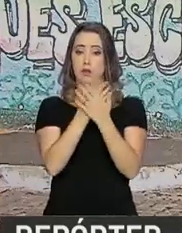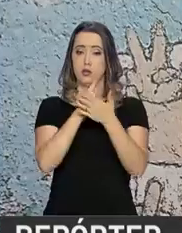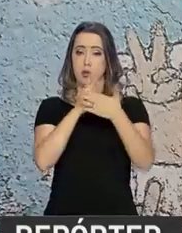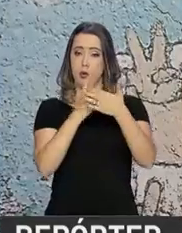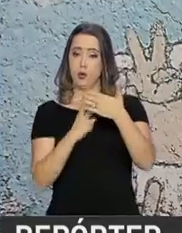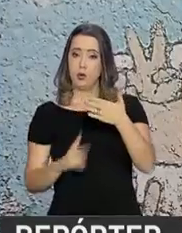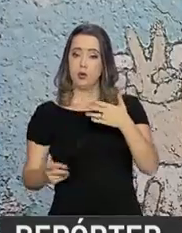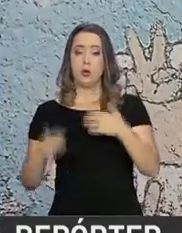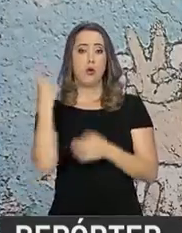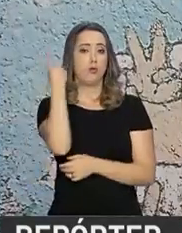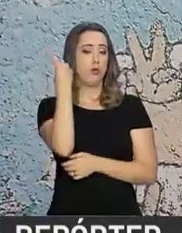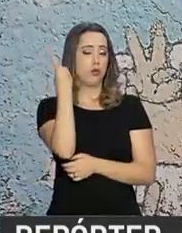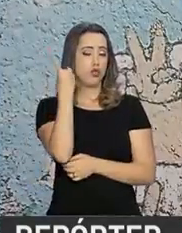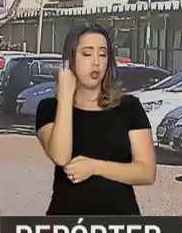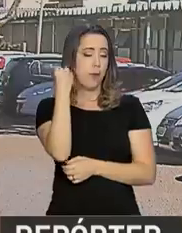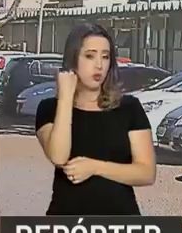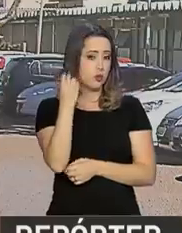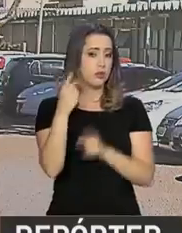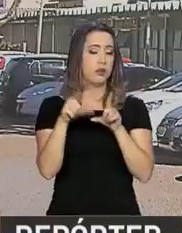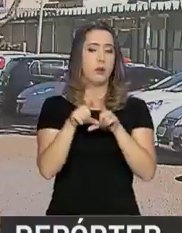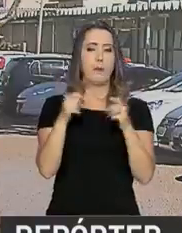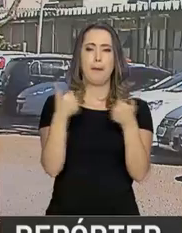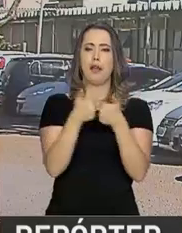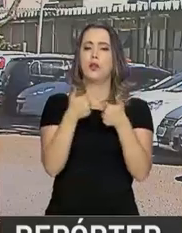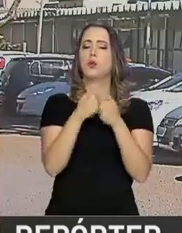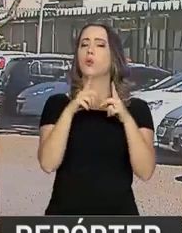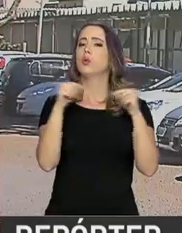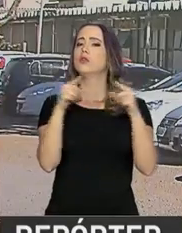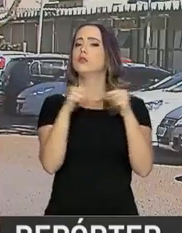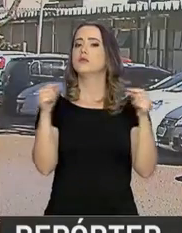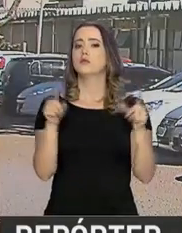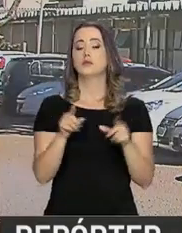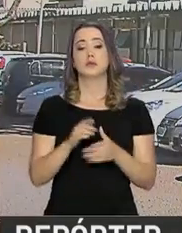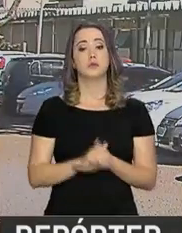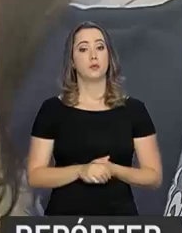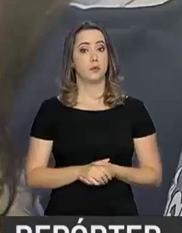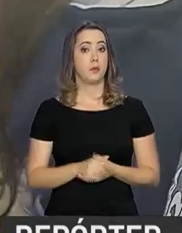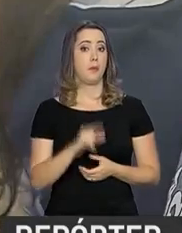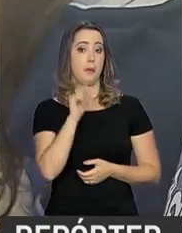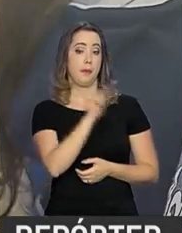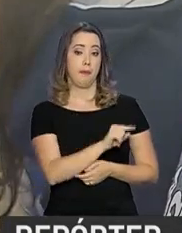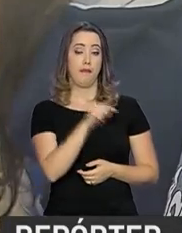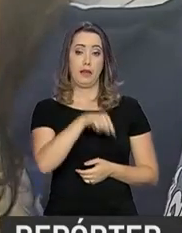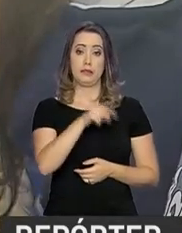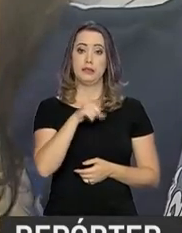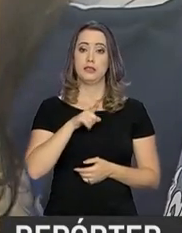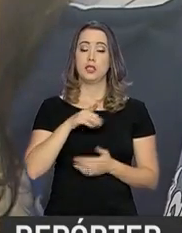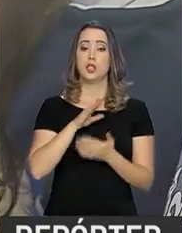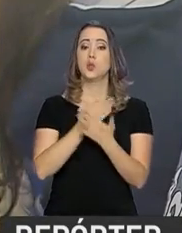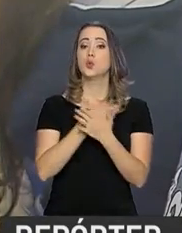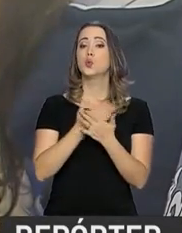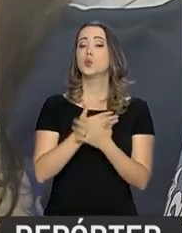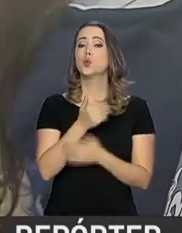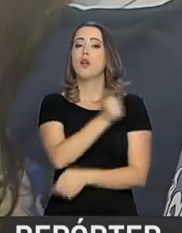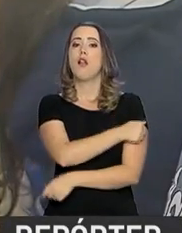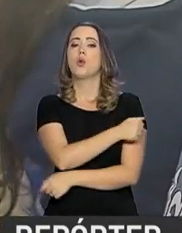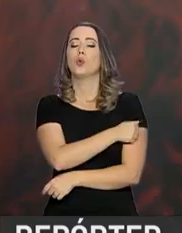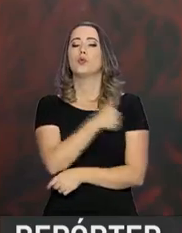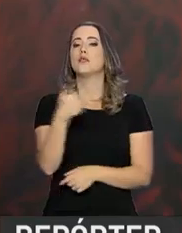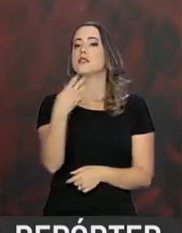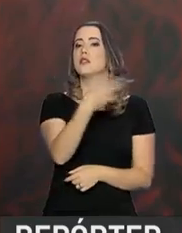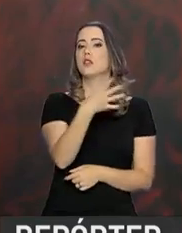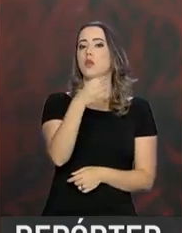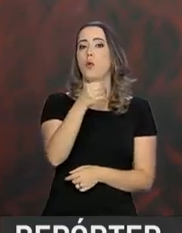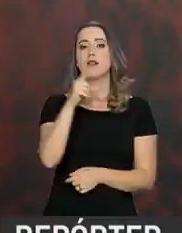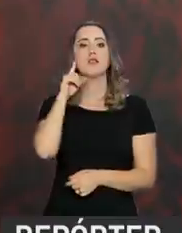escrito de taguatinga cidade a cerca de 30 quilômetros do centro de brasília aqui estudam 140 surdos